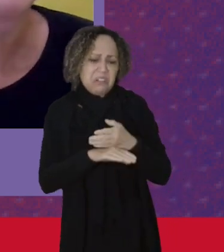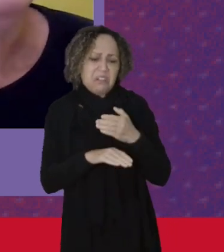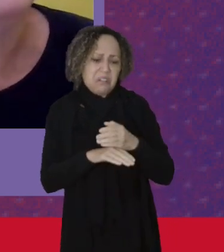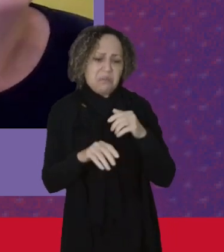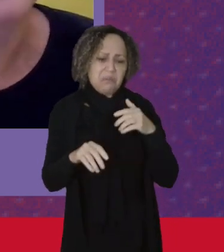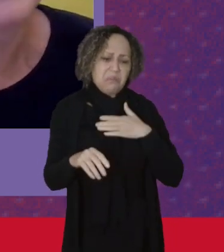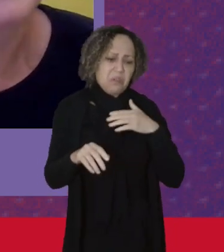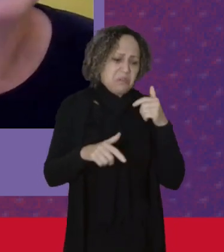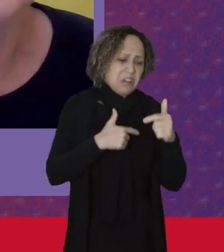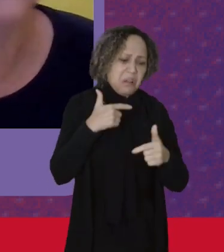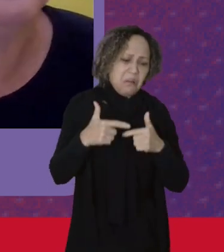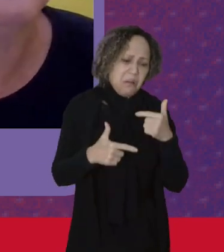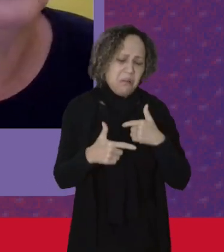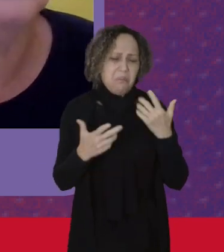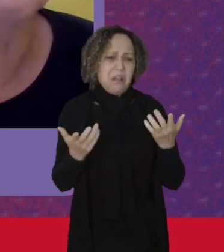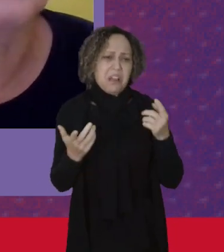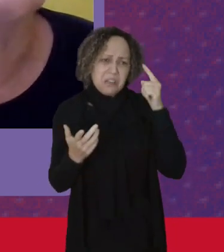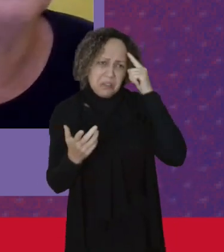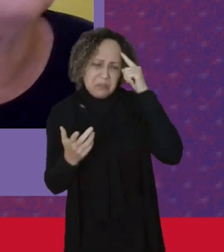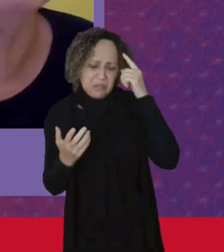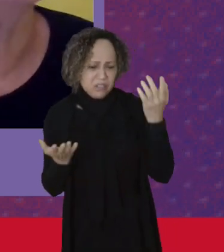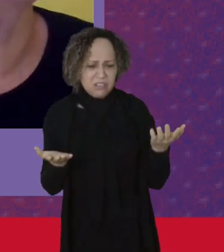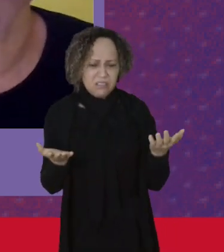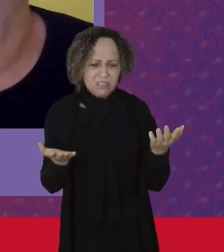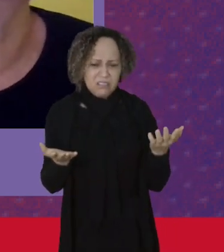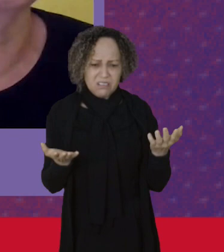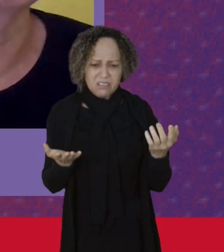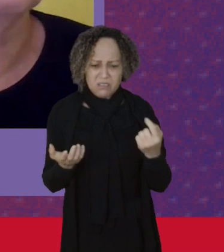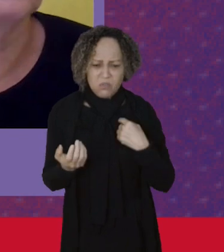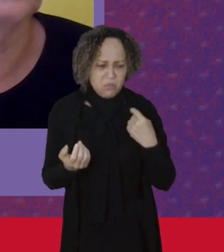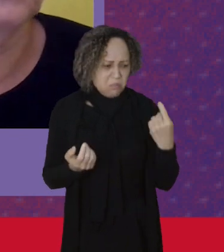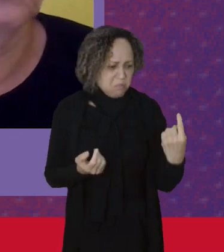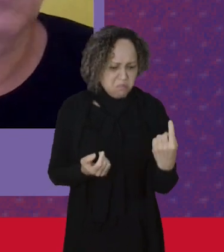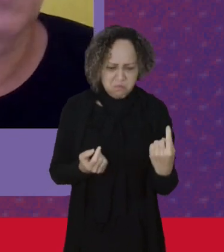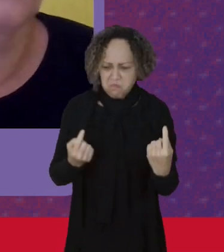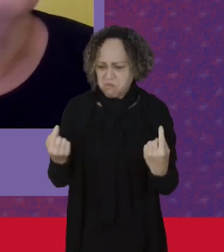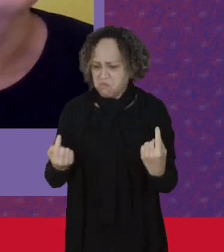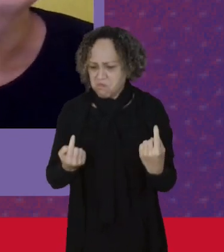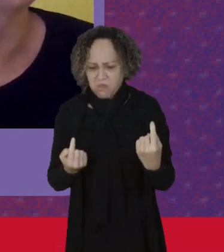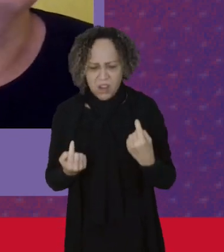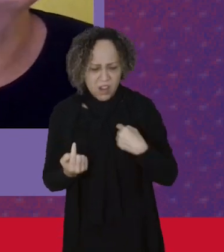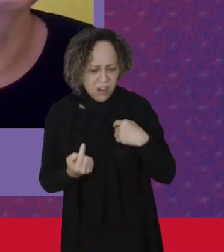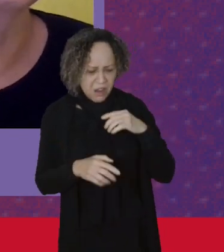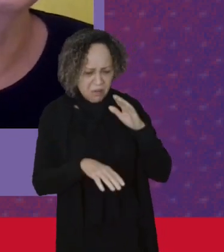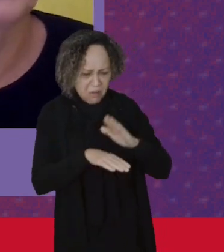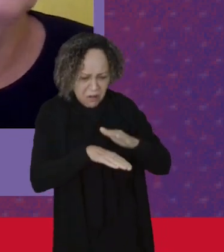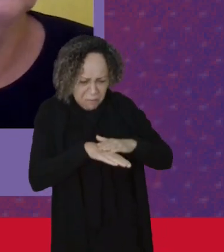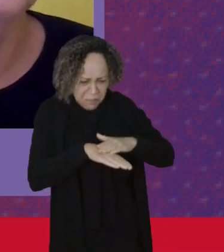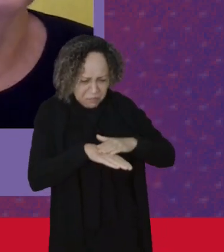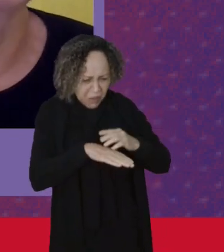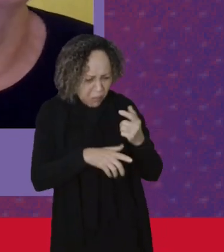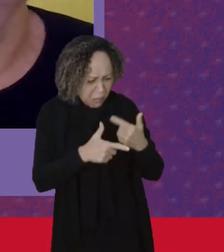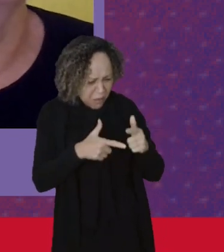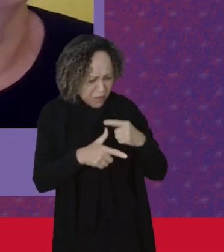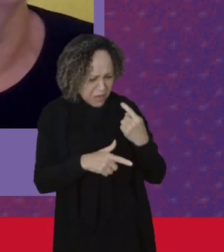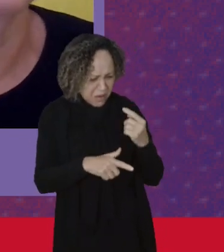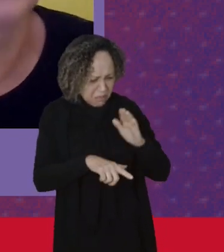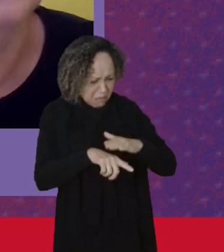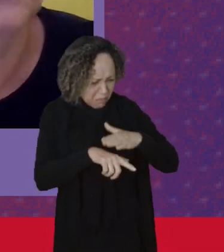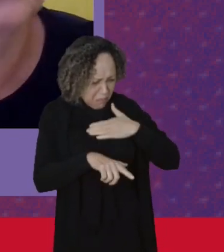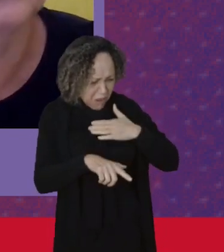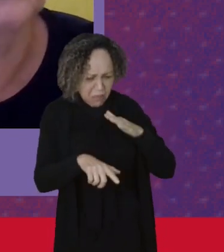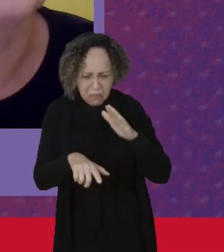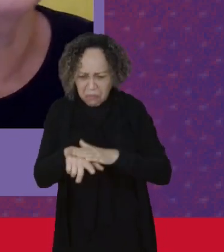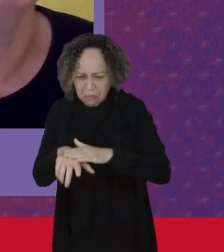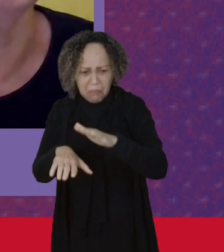vou, certo? Tá tudo vai ficando tudo no âmbito individual, e nós precisamos tirar do âmbito individual e